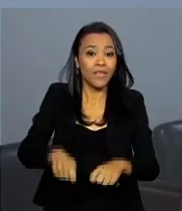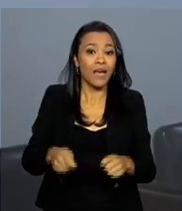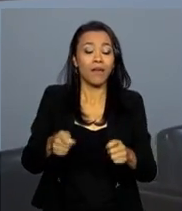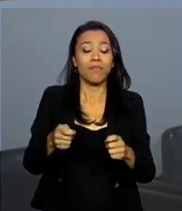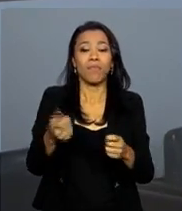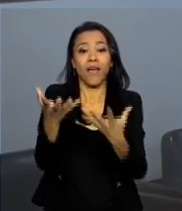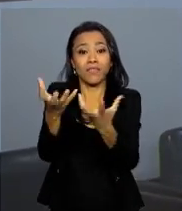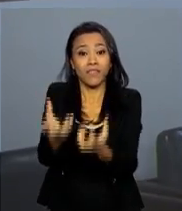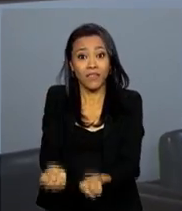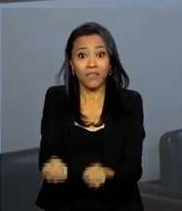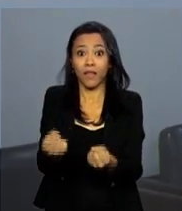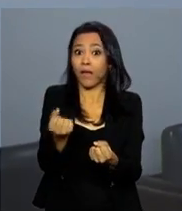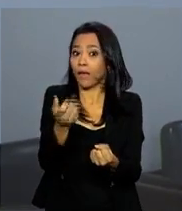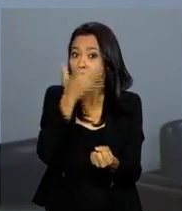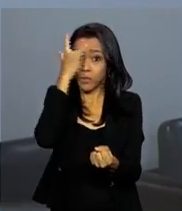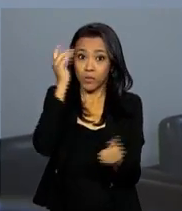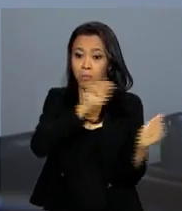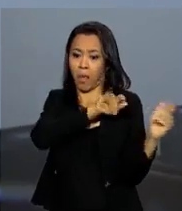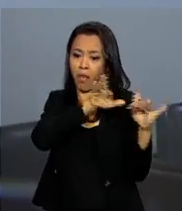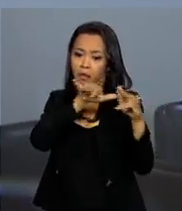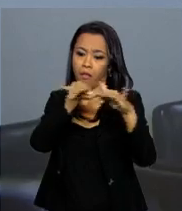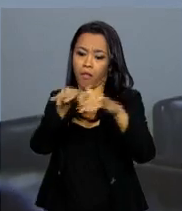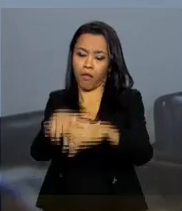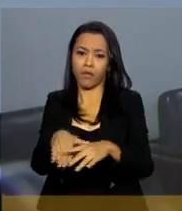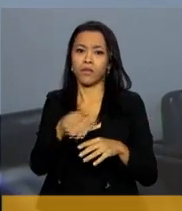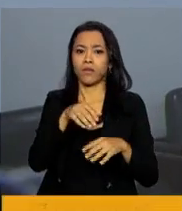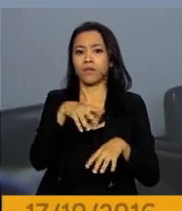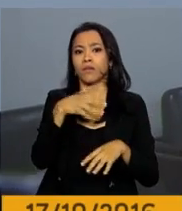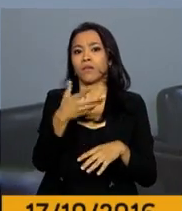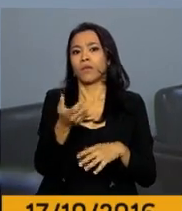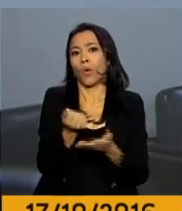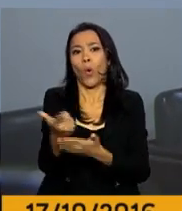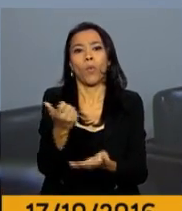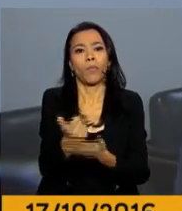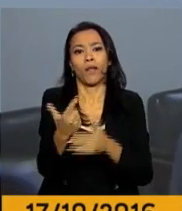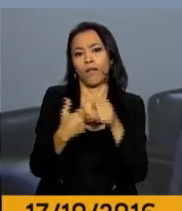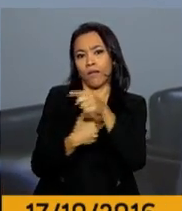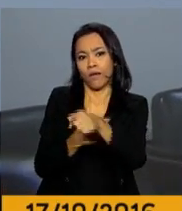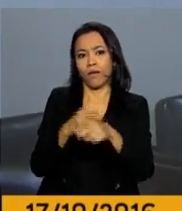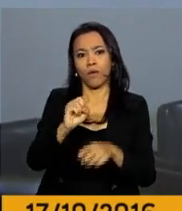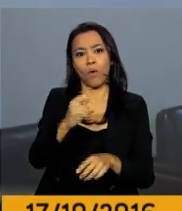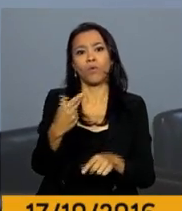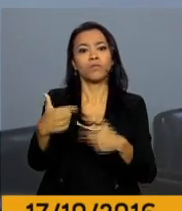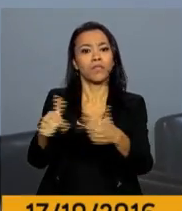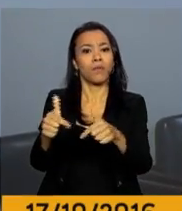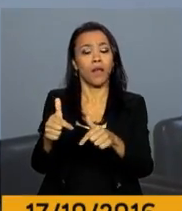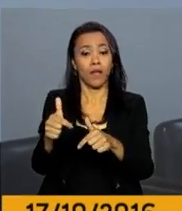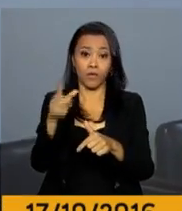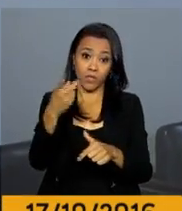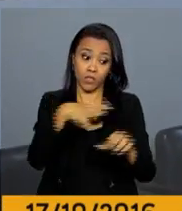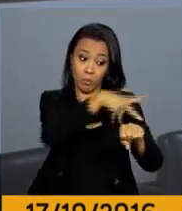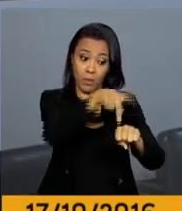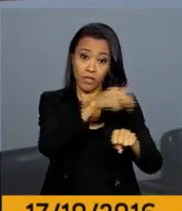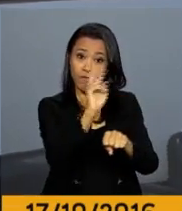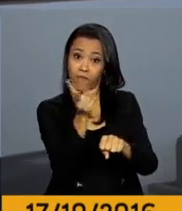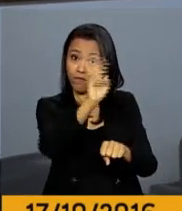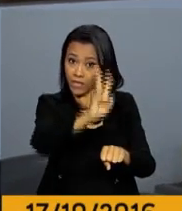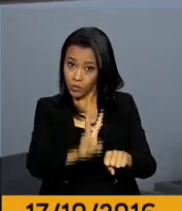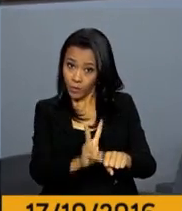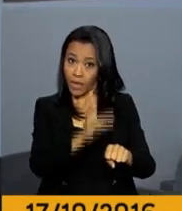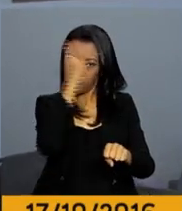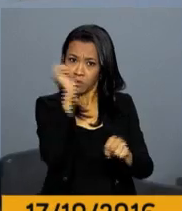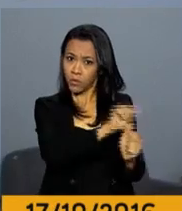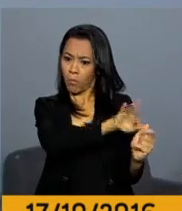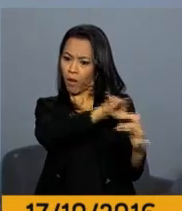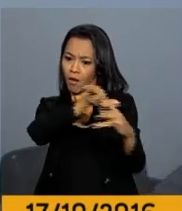absorver um número grande de pessoas que venham fazer compras ou trabalhar. Então ela está preocupada com isso